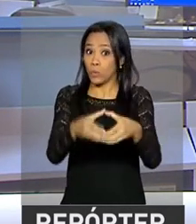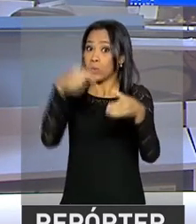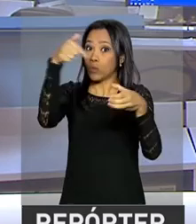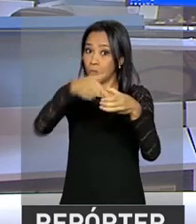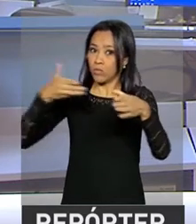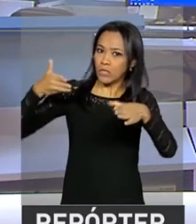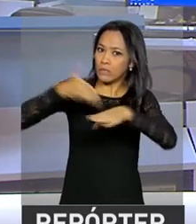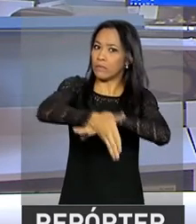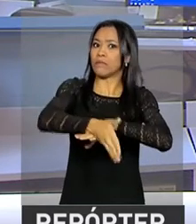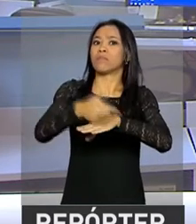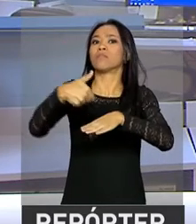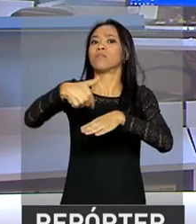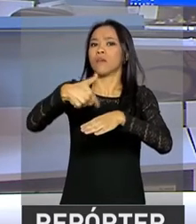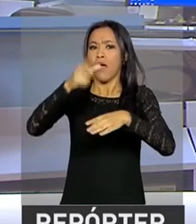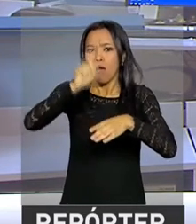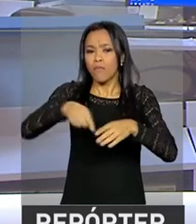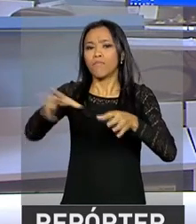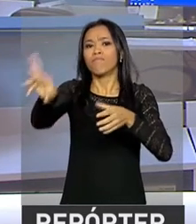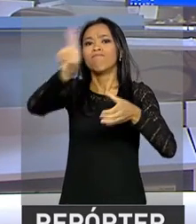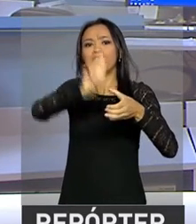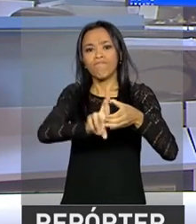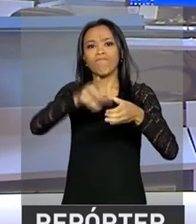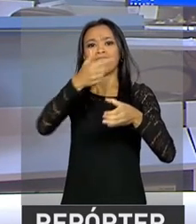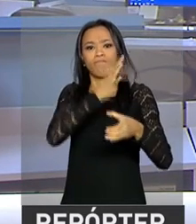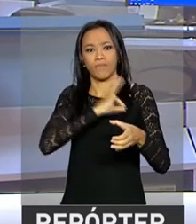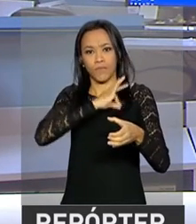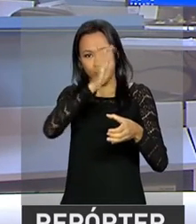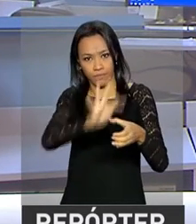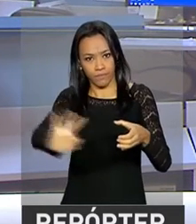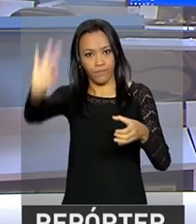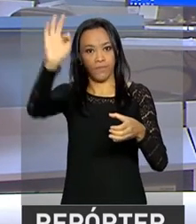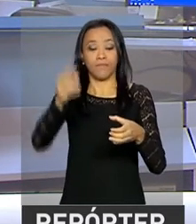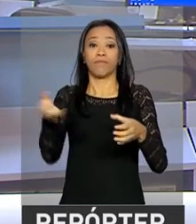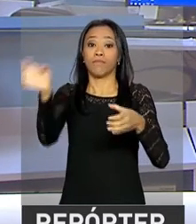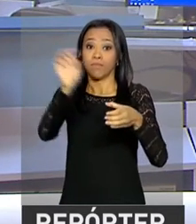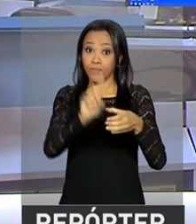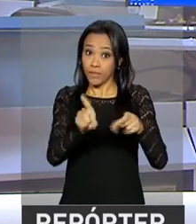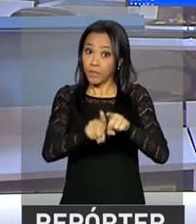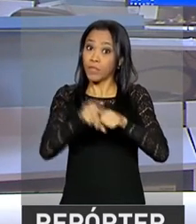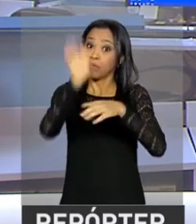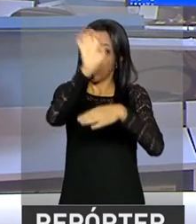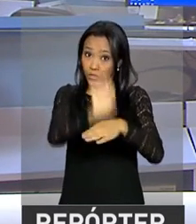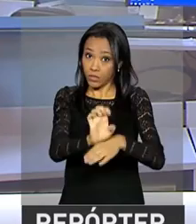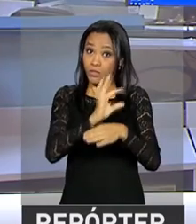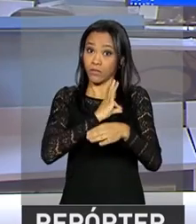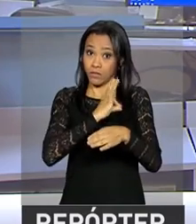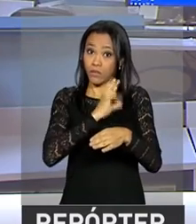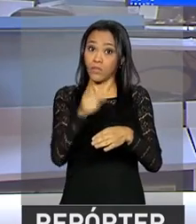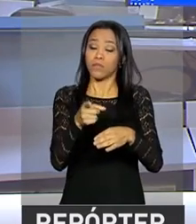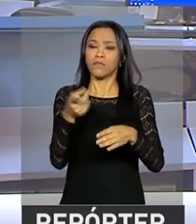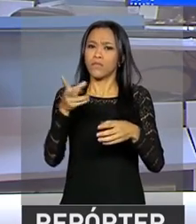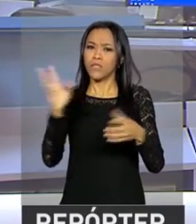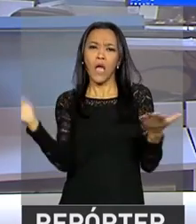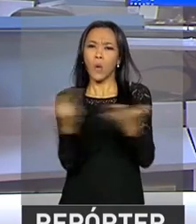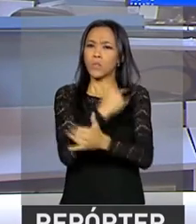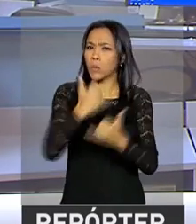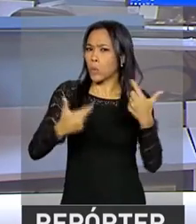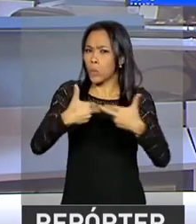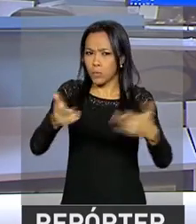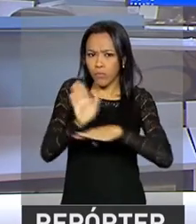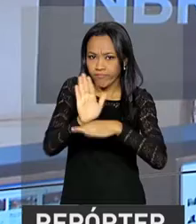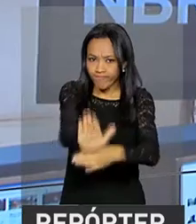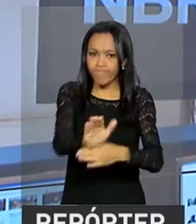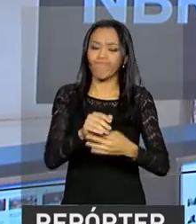intervenção penitenciária é formada por agentes penitenciários federais e estaduais e atua em situações de